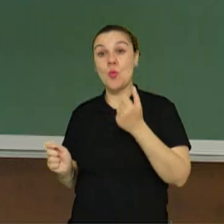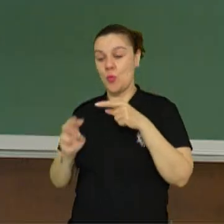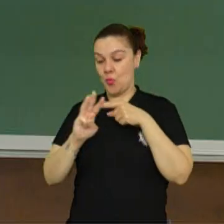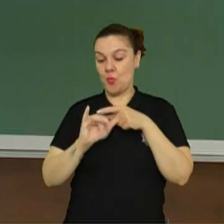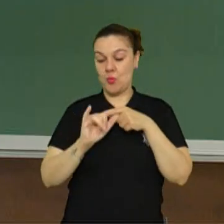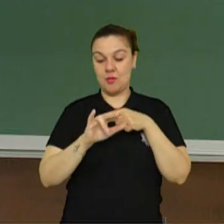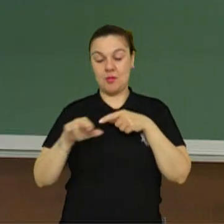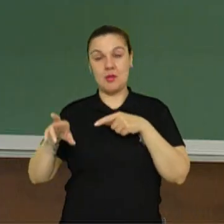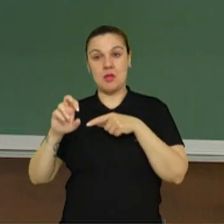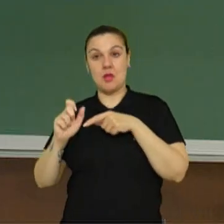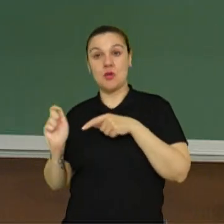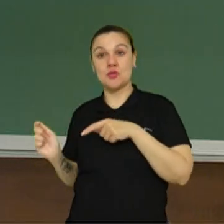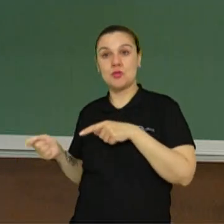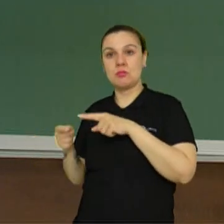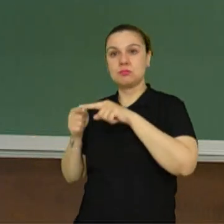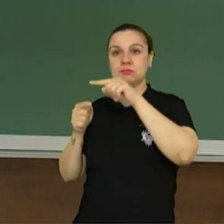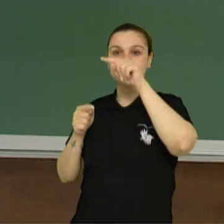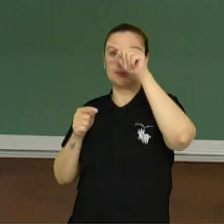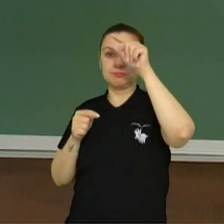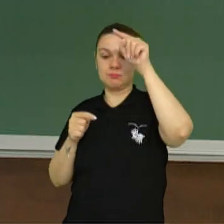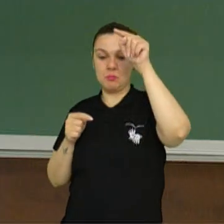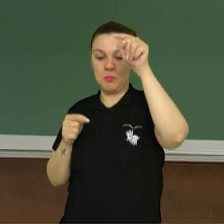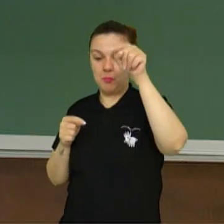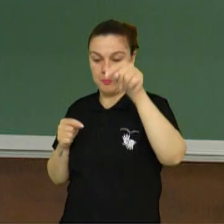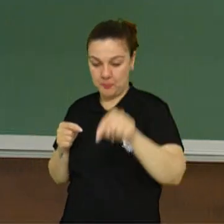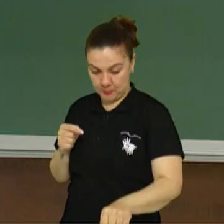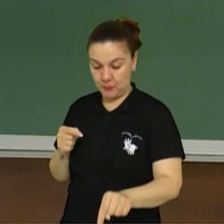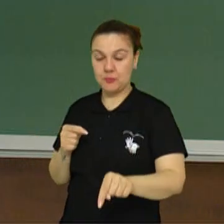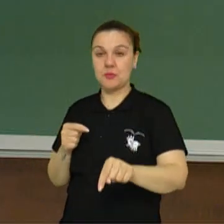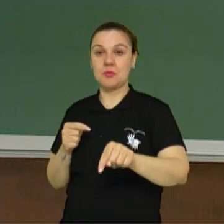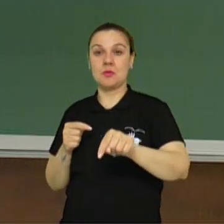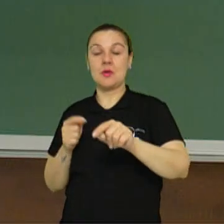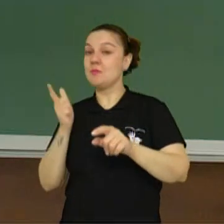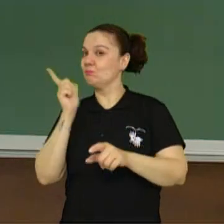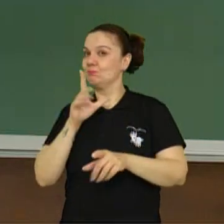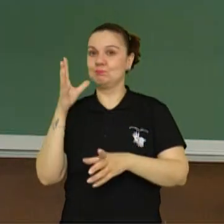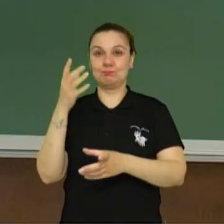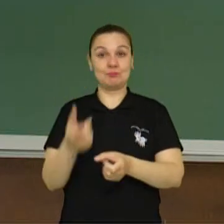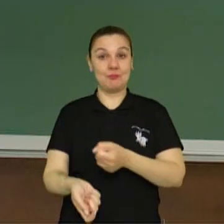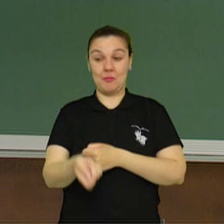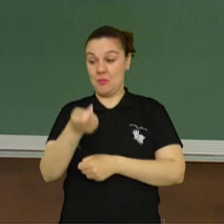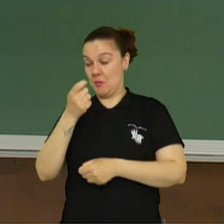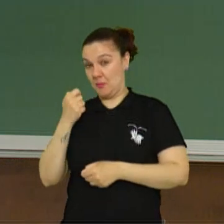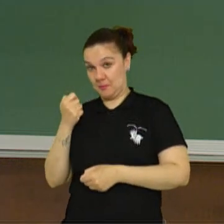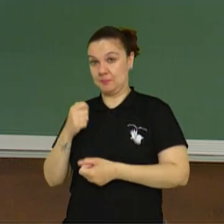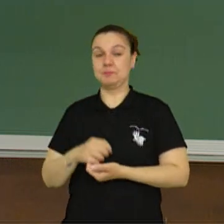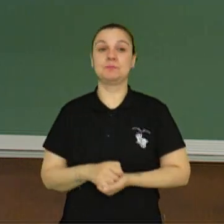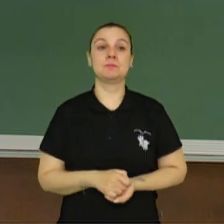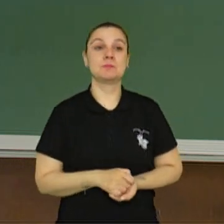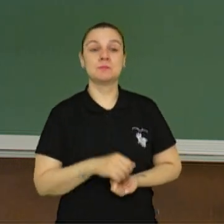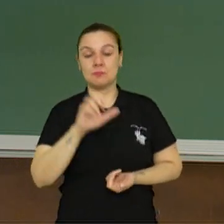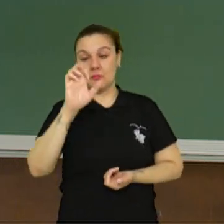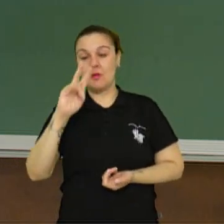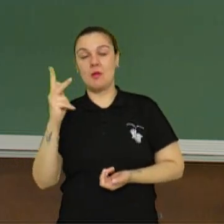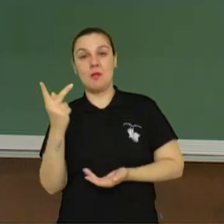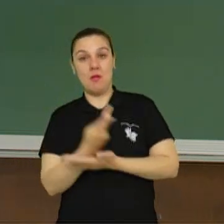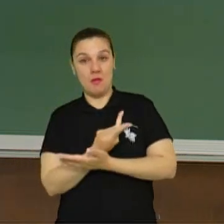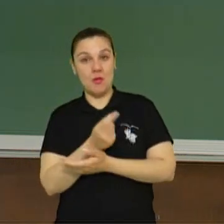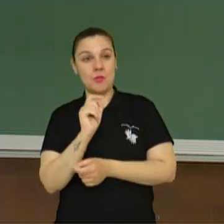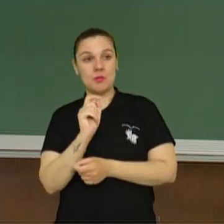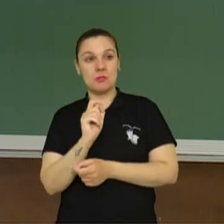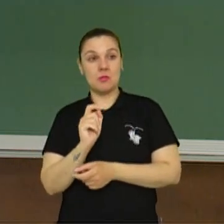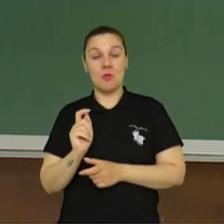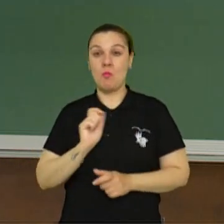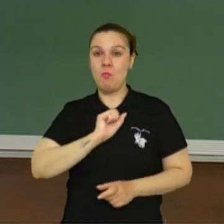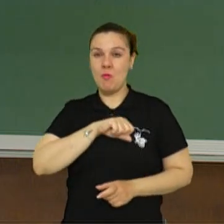jogada e eu jogo a bolinha de uma forma que ela bata na quadra do meu adversário e ele não consiga me devolver, tá? E o erro é quando eu forço ele